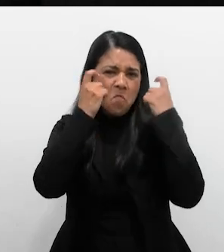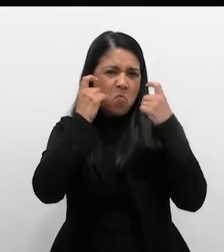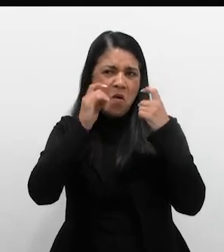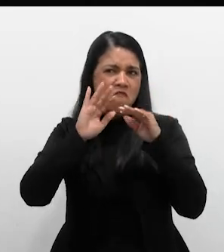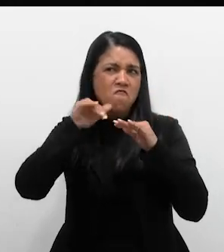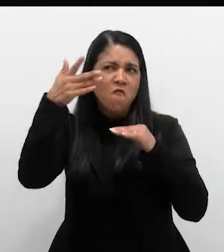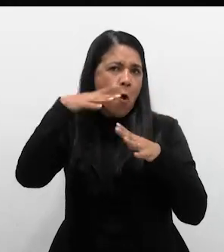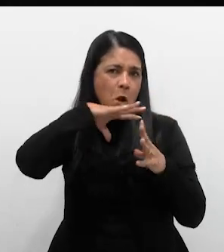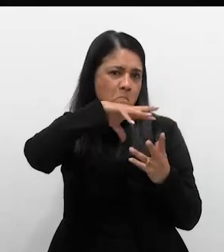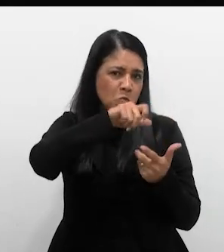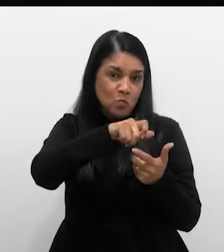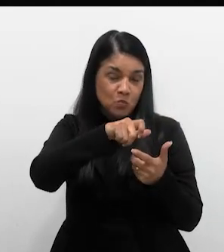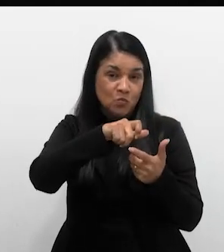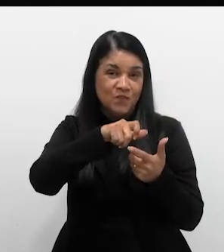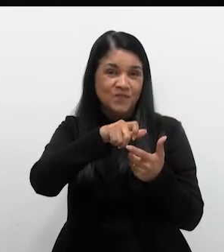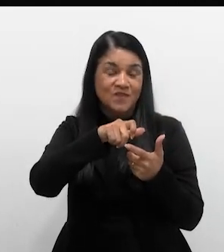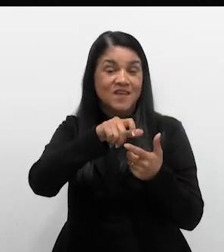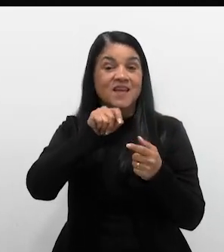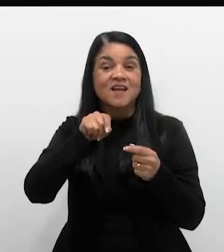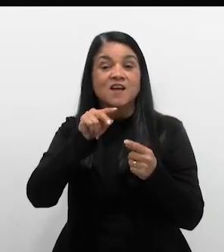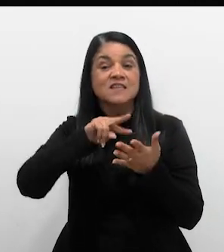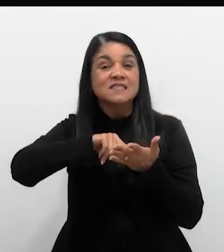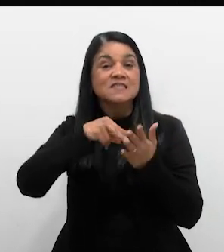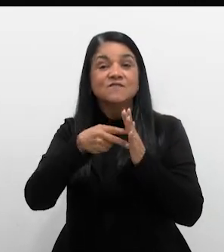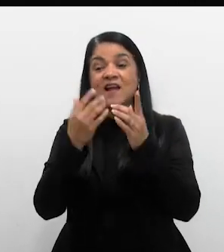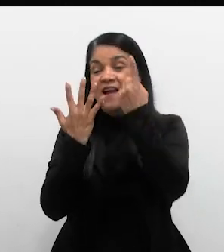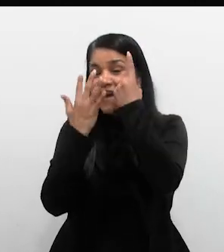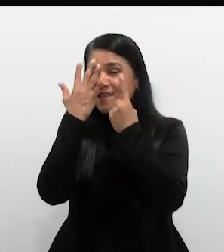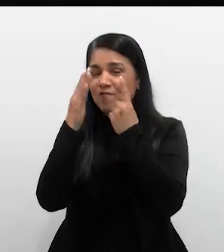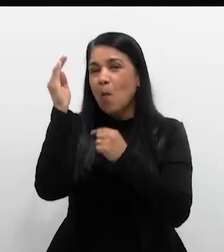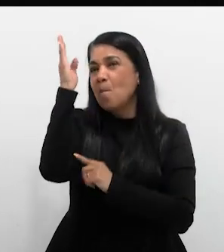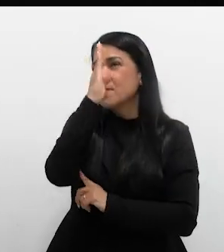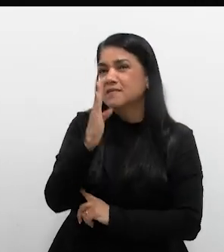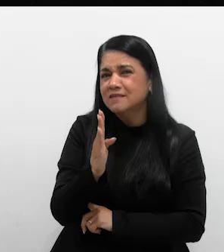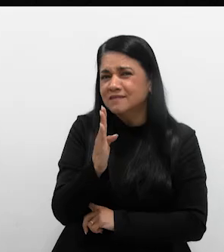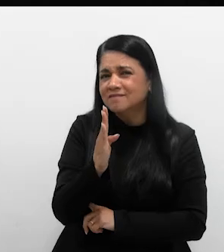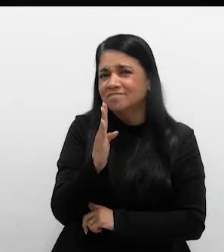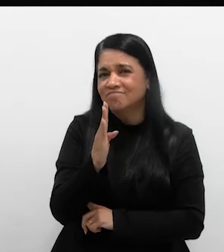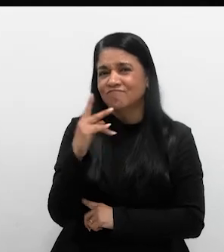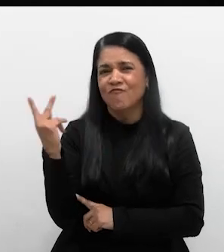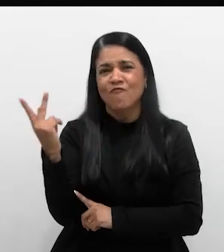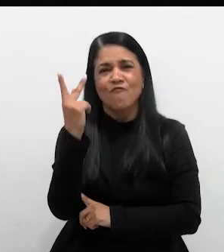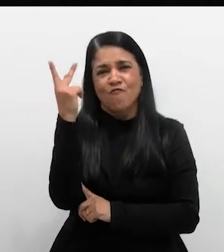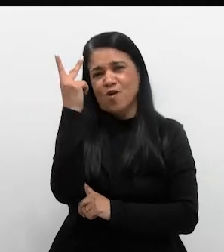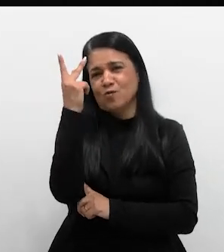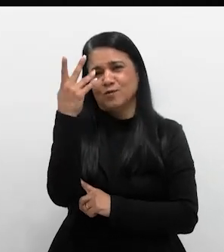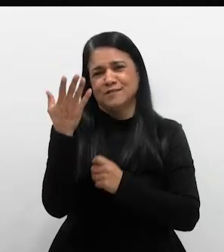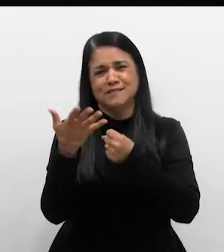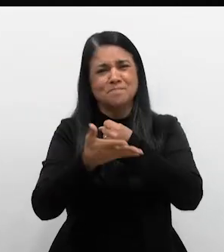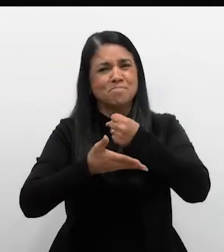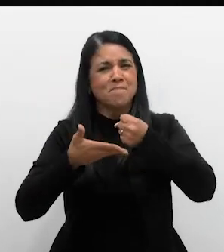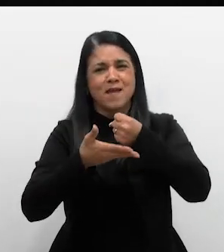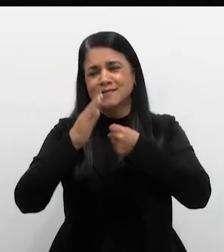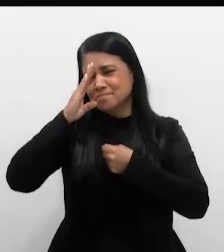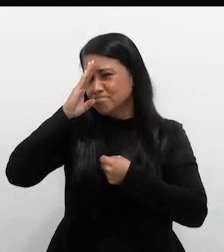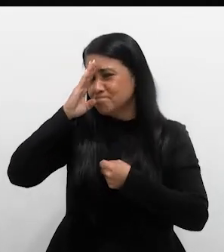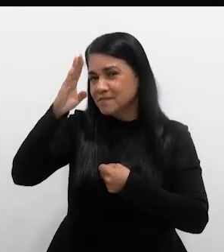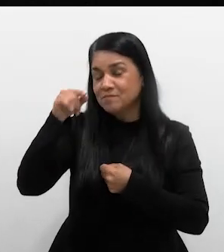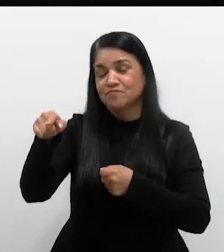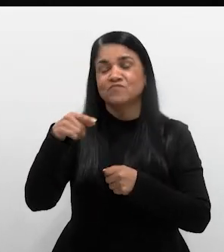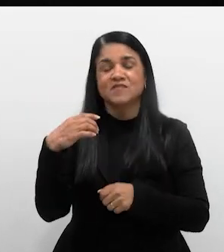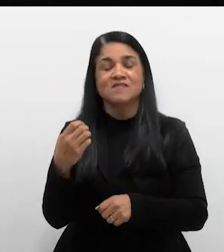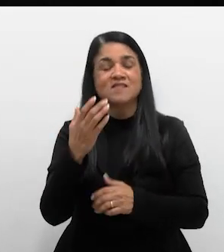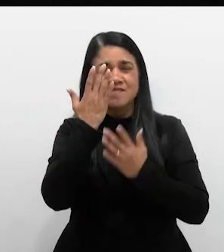que se preocupar com aquilo que vem de fora. Ela está falando de carnaval, está falando de brasilidade, está falando dos nossos valores